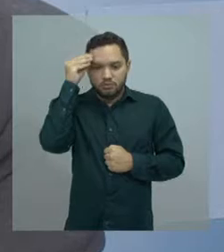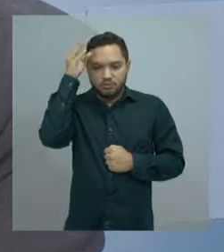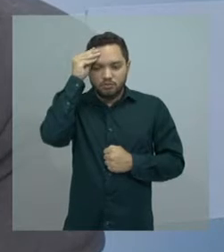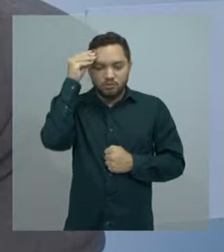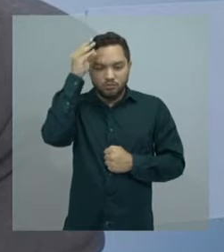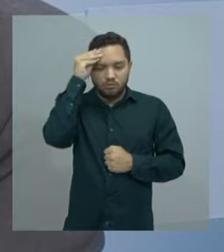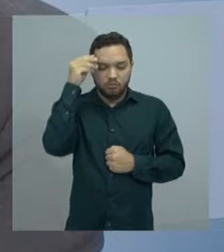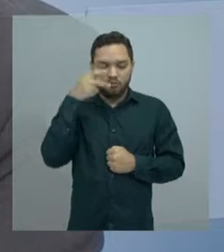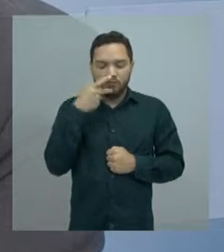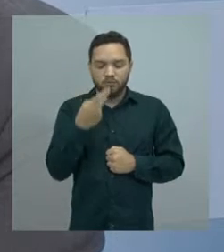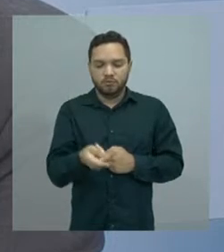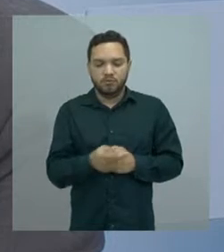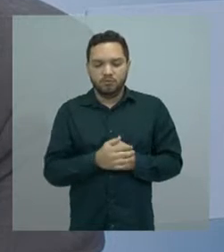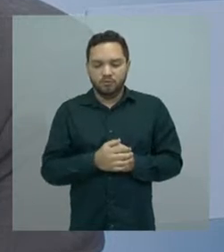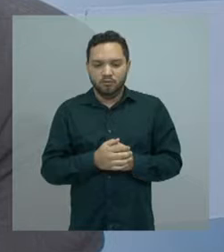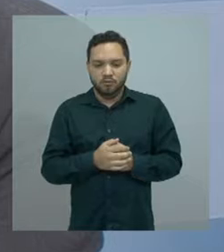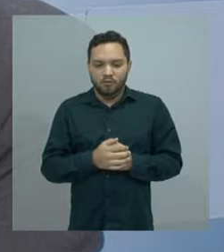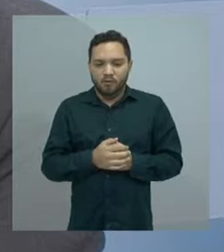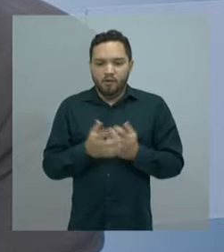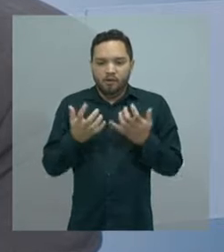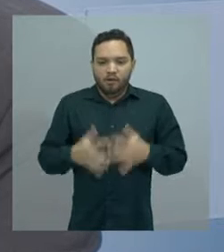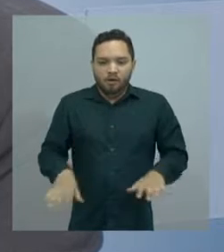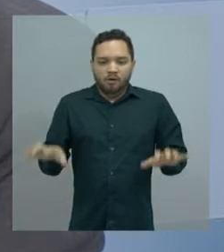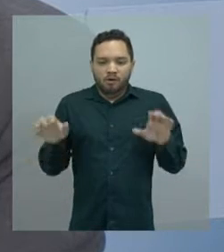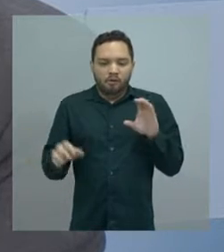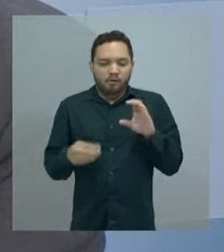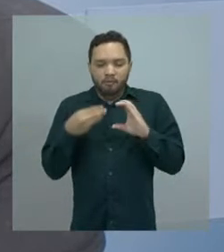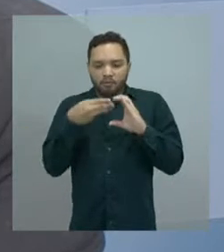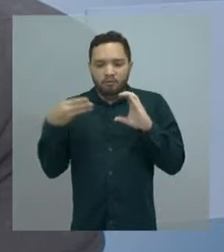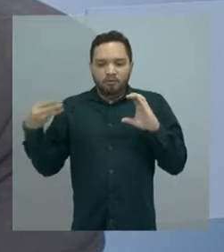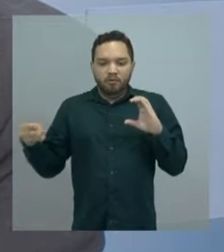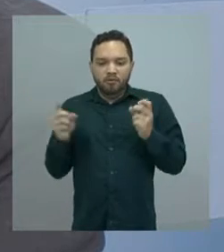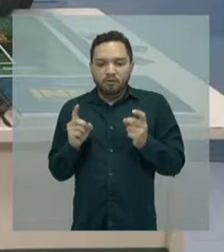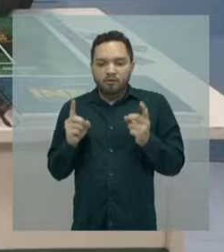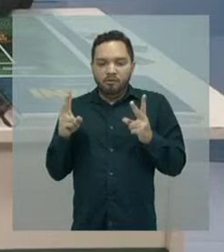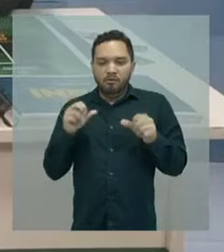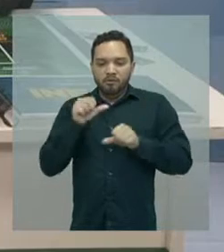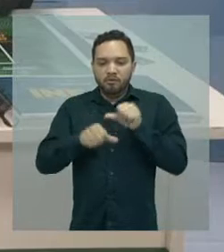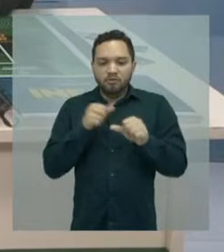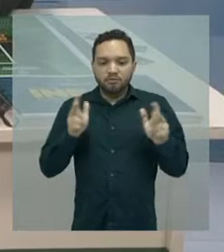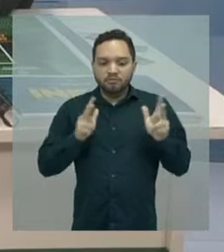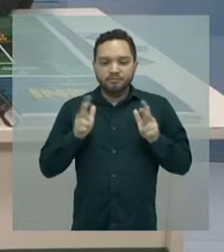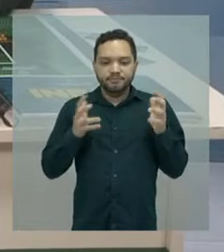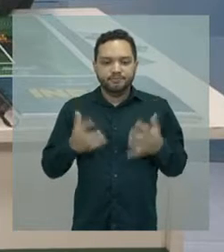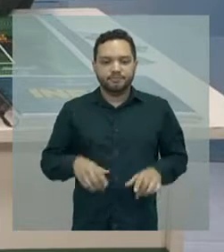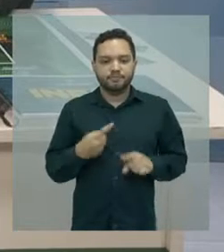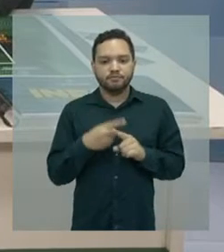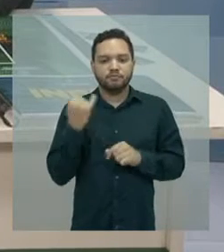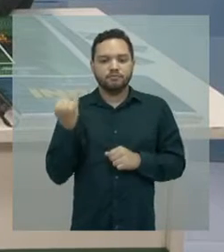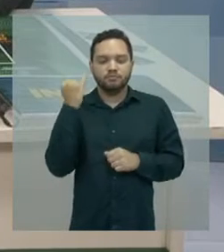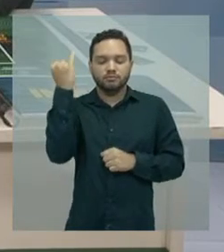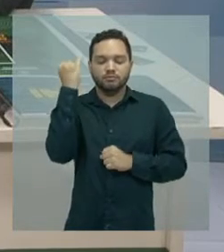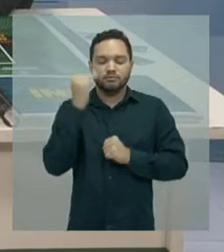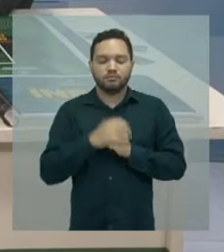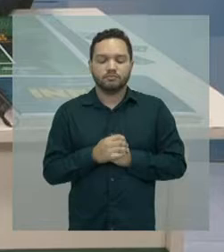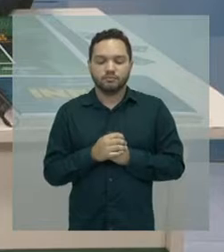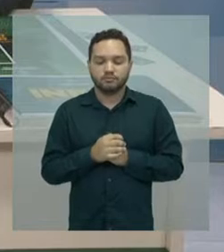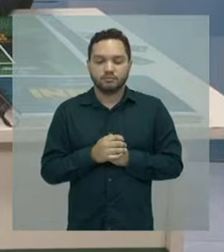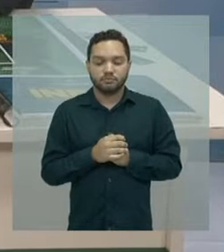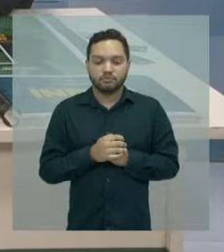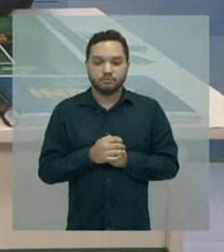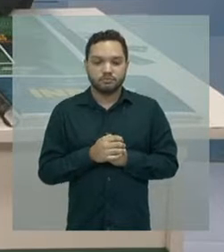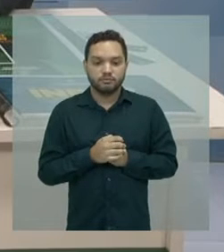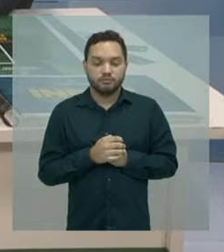contrário a qualquer possibilidade de privatização da CAGES. Isso é fundamental, né? Porque como é que você faz o fomento? Como é que você